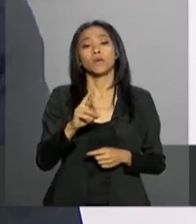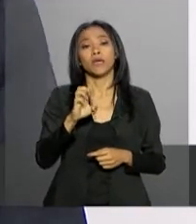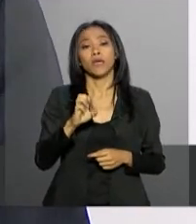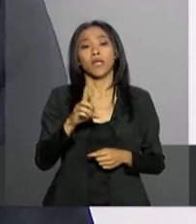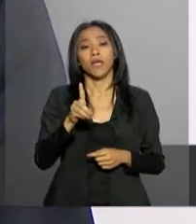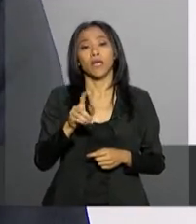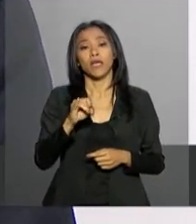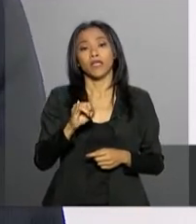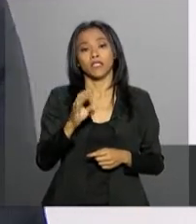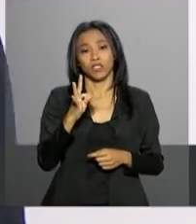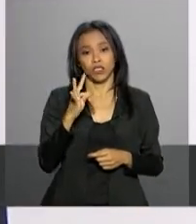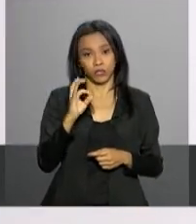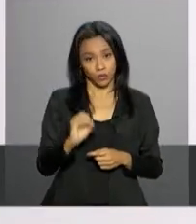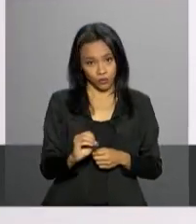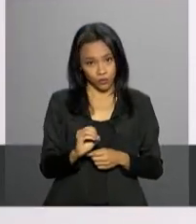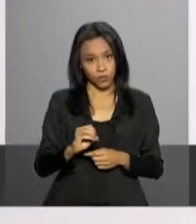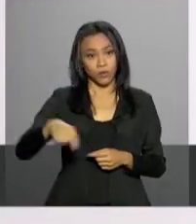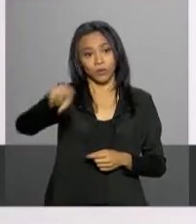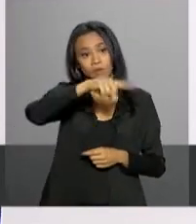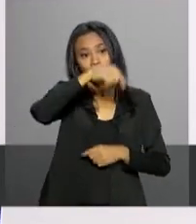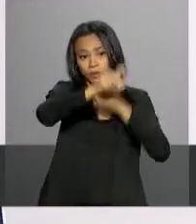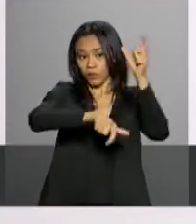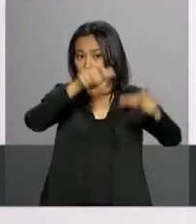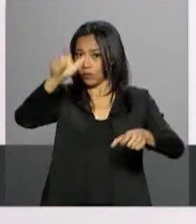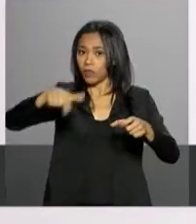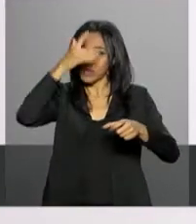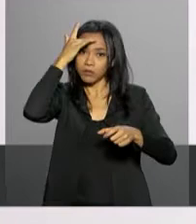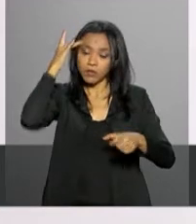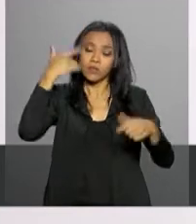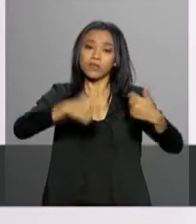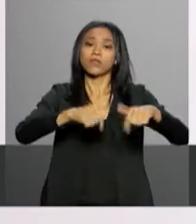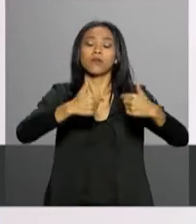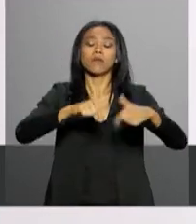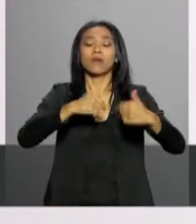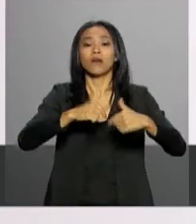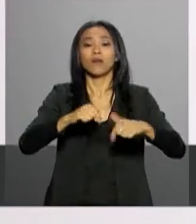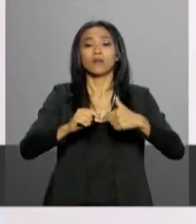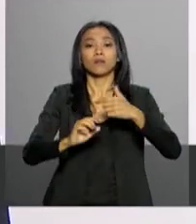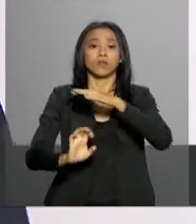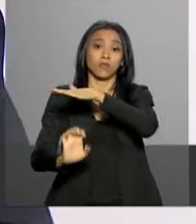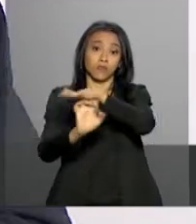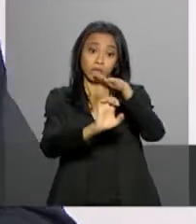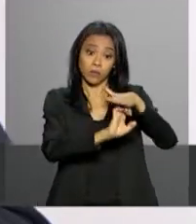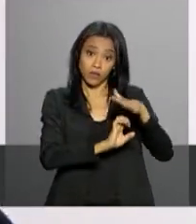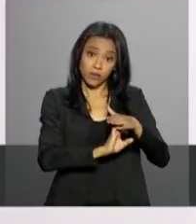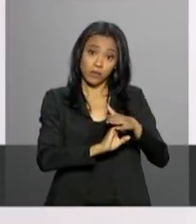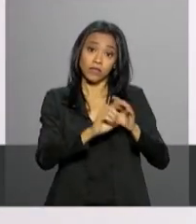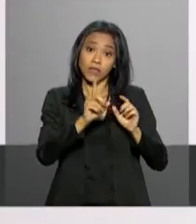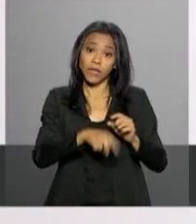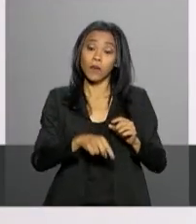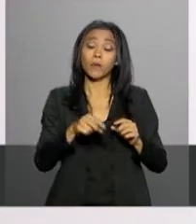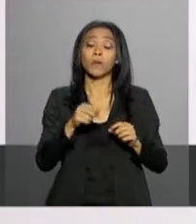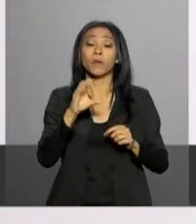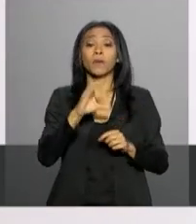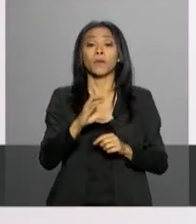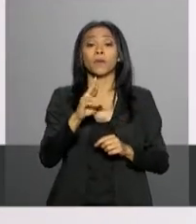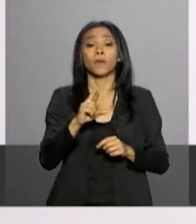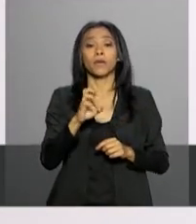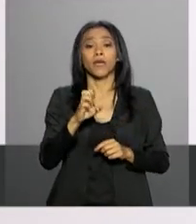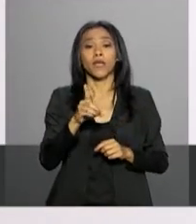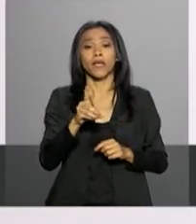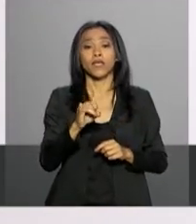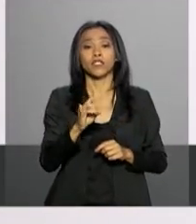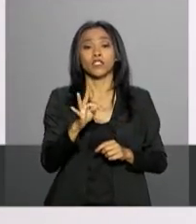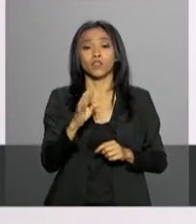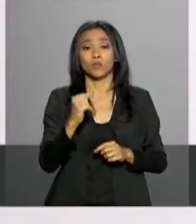trabalhadores brasileiros para que os trabalhadores da iniciativa privada no projeto crédito consignado é o feriu apenas